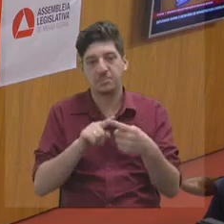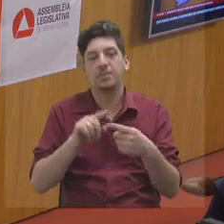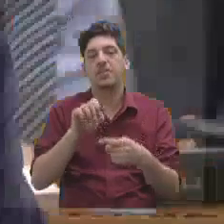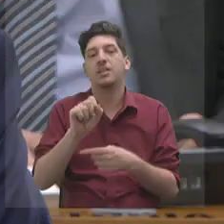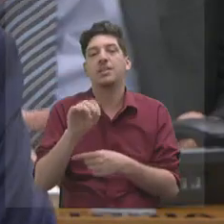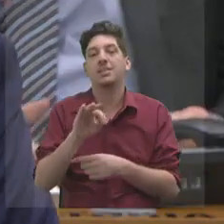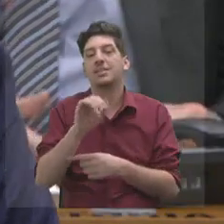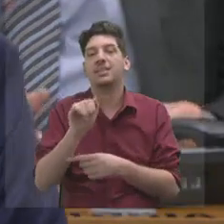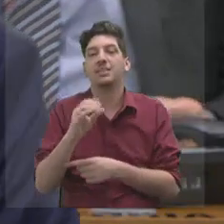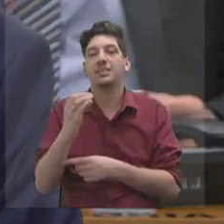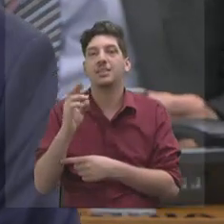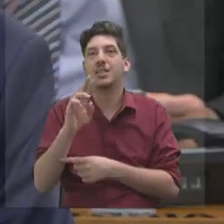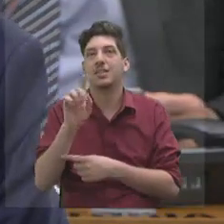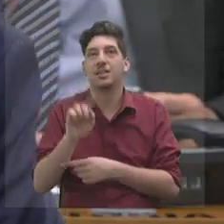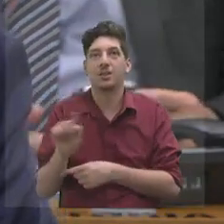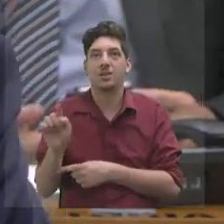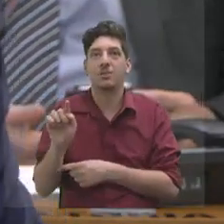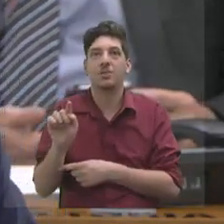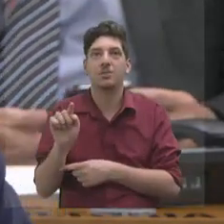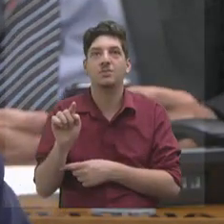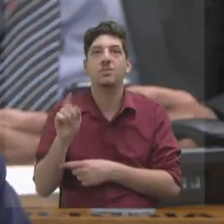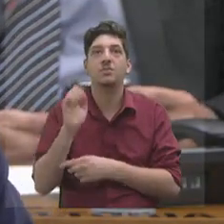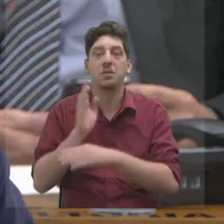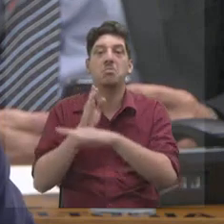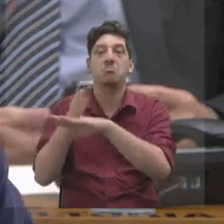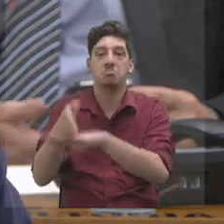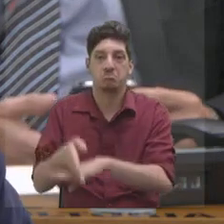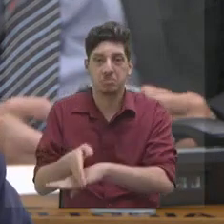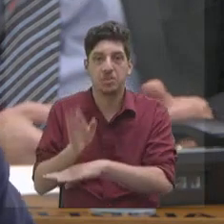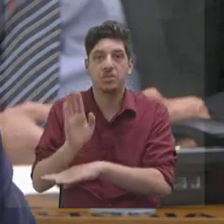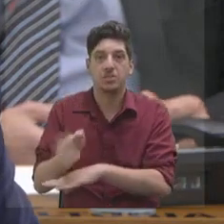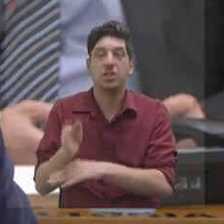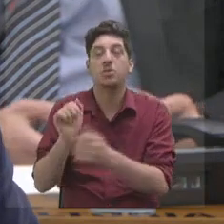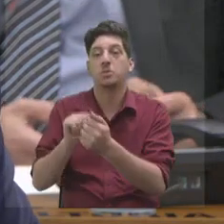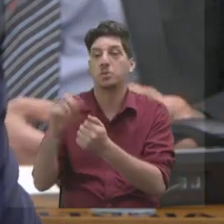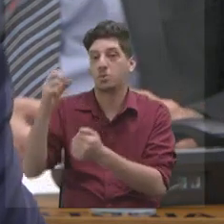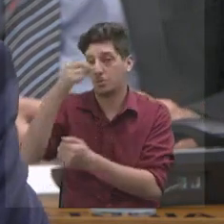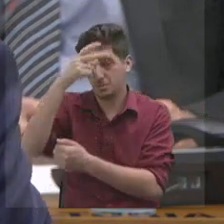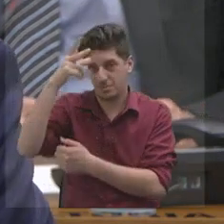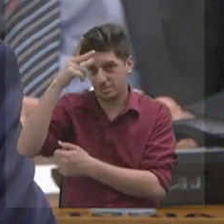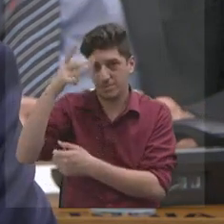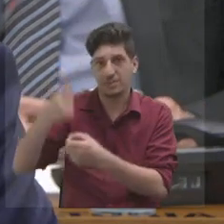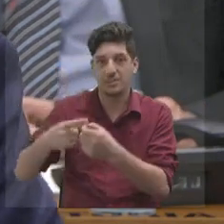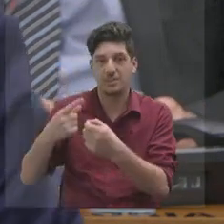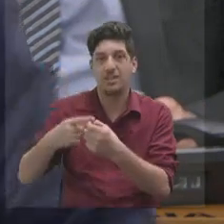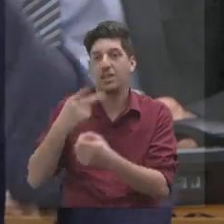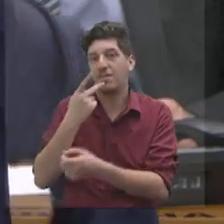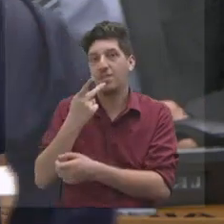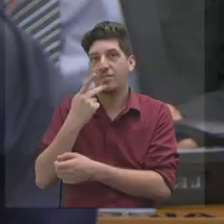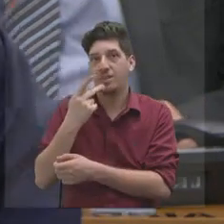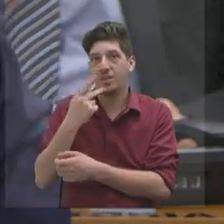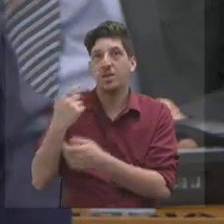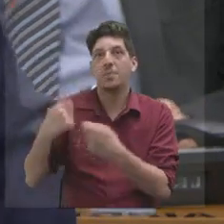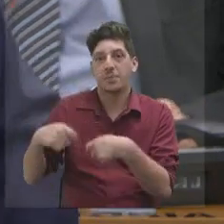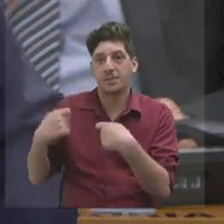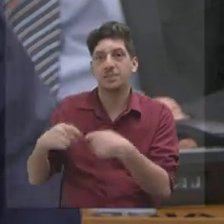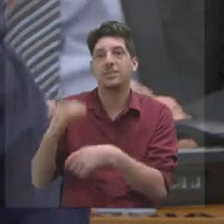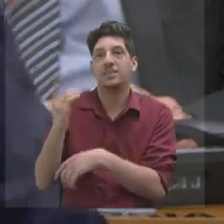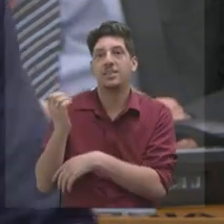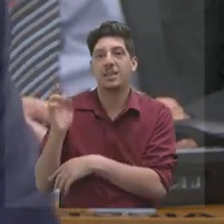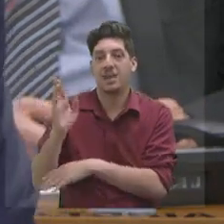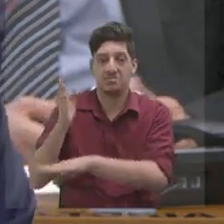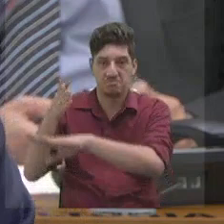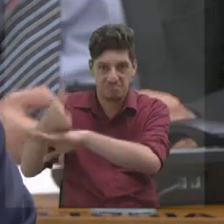Escalvado pude ir lá já tive como prefeito de uma última vez a última vez até falou que só volta um Dr e o dia que a gente vai publicado